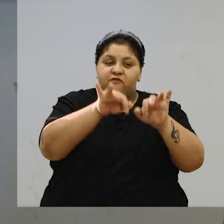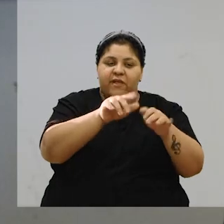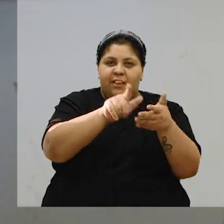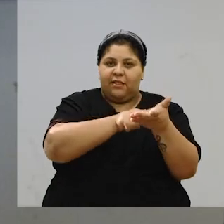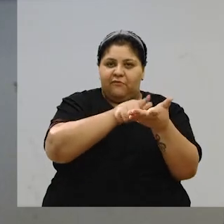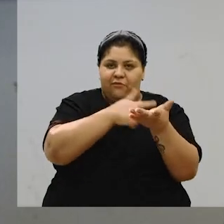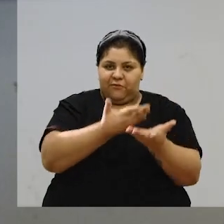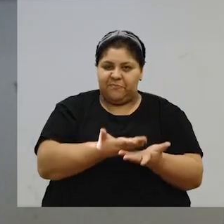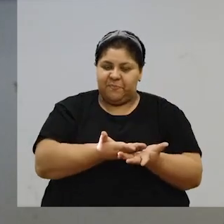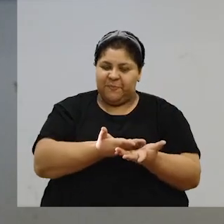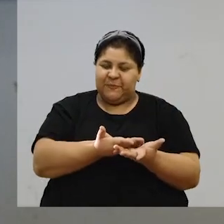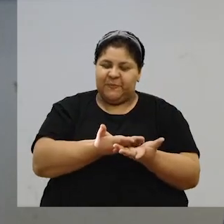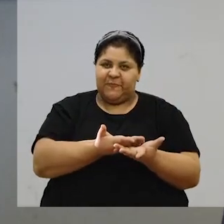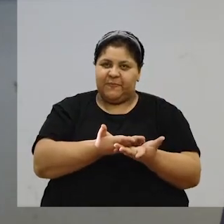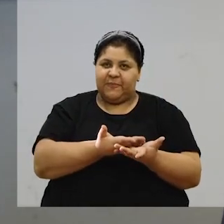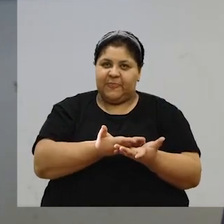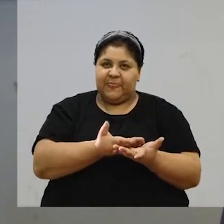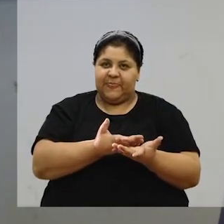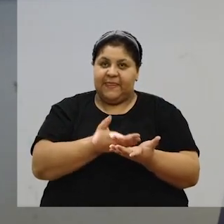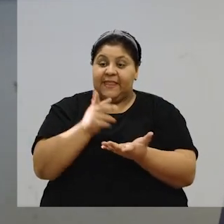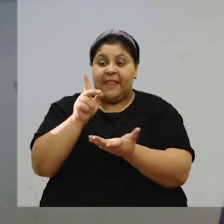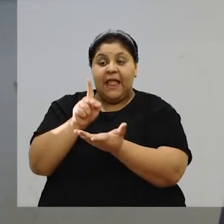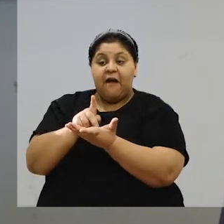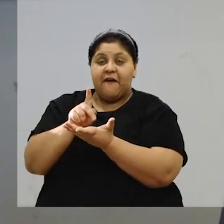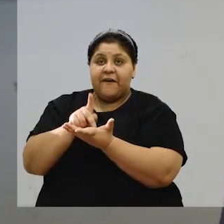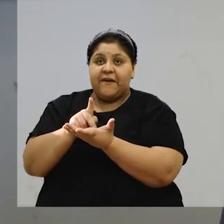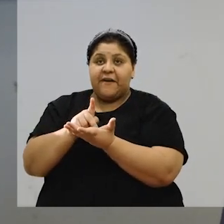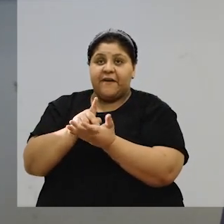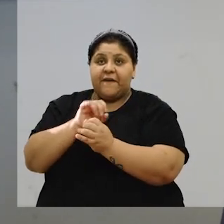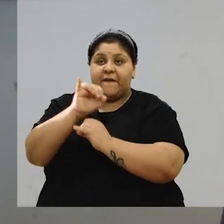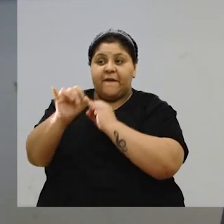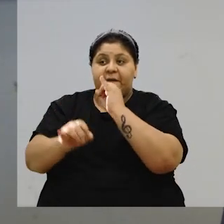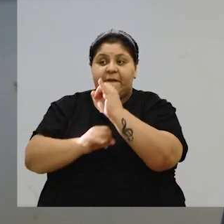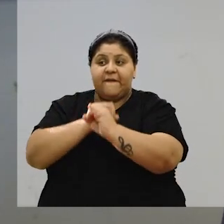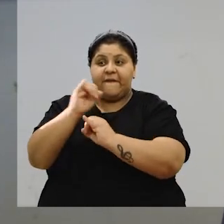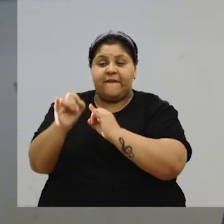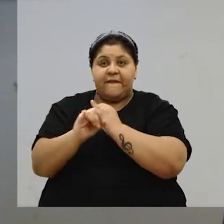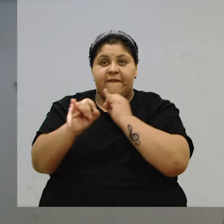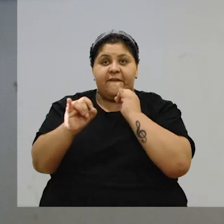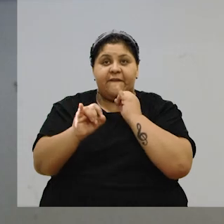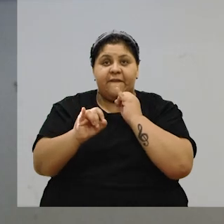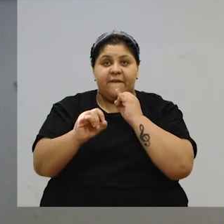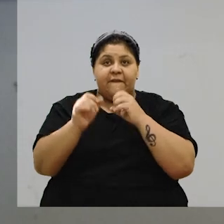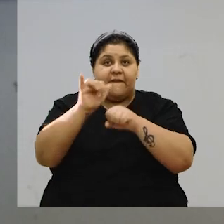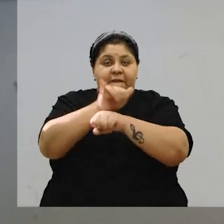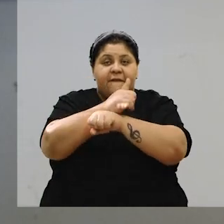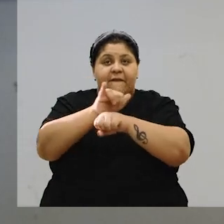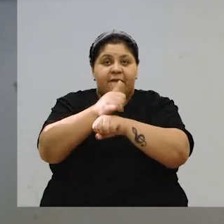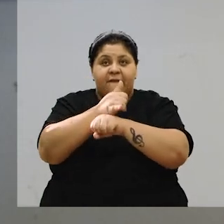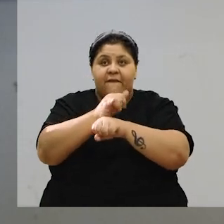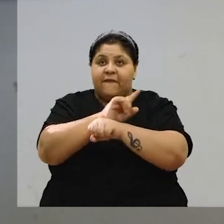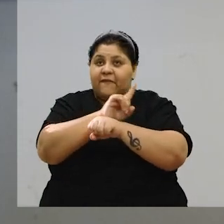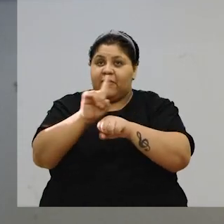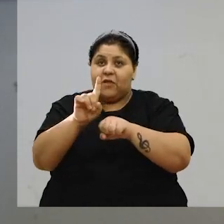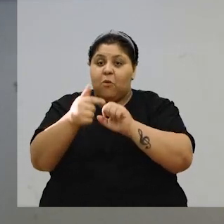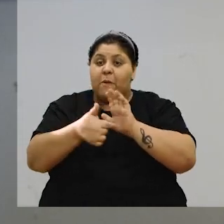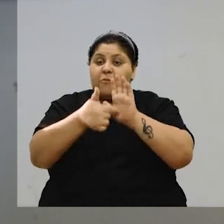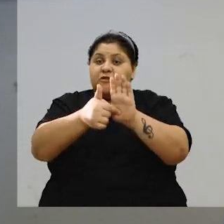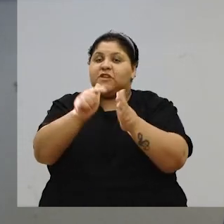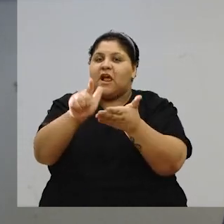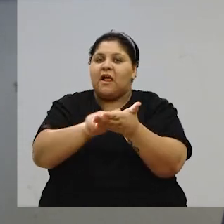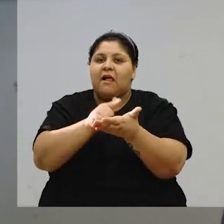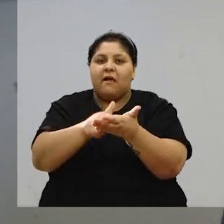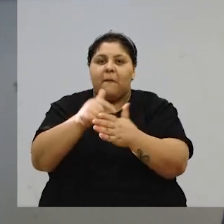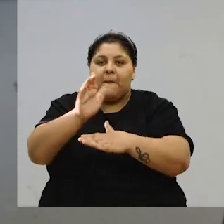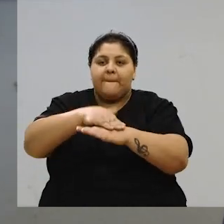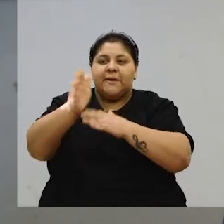se dava notícia de que ia acabar o livro, né? E na verdade a internet como ferramenta foi fundamental, na verdade,